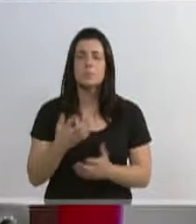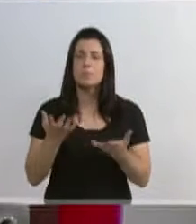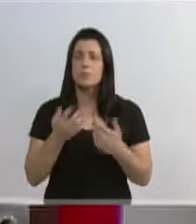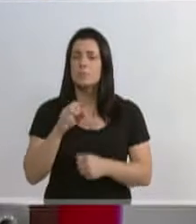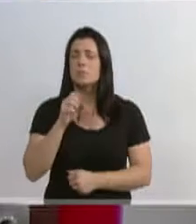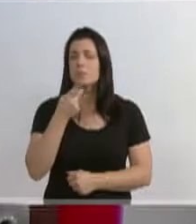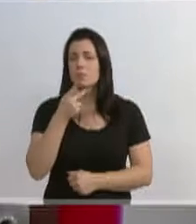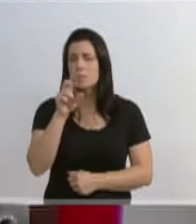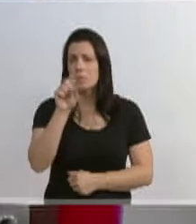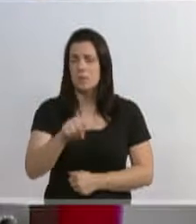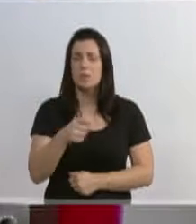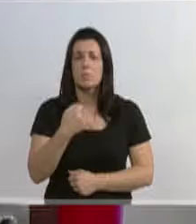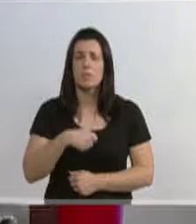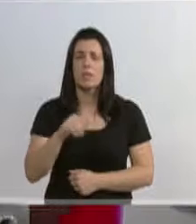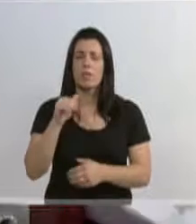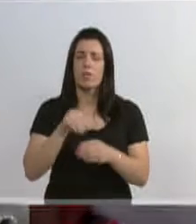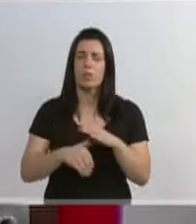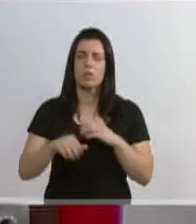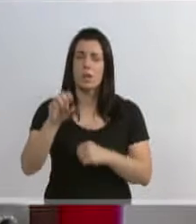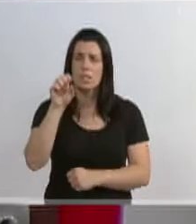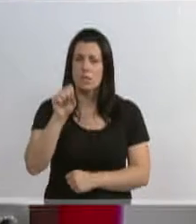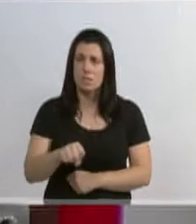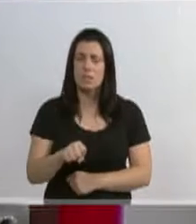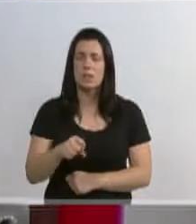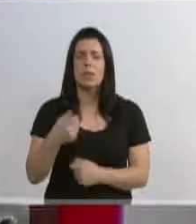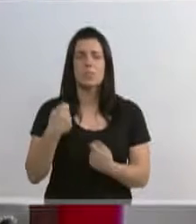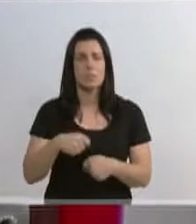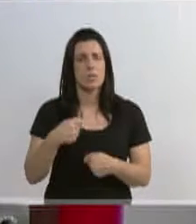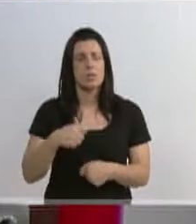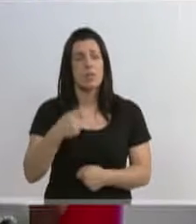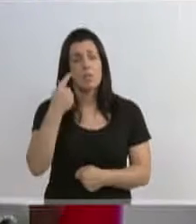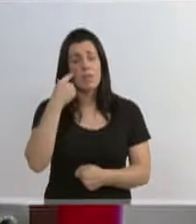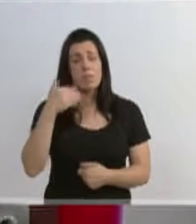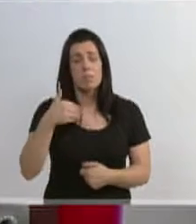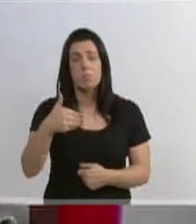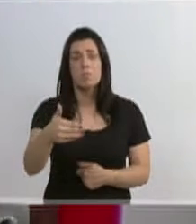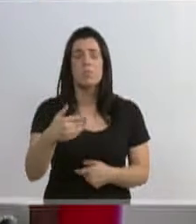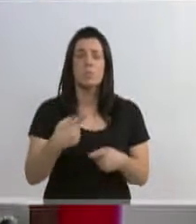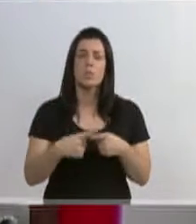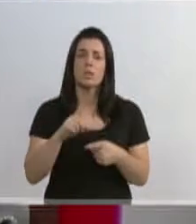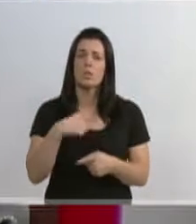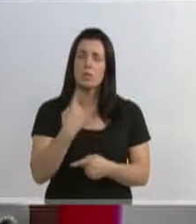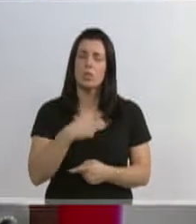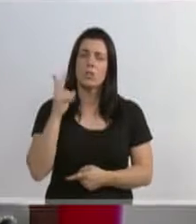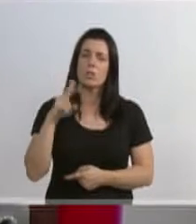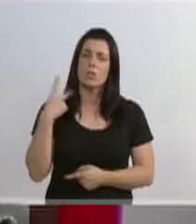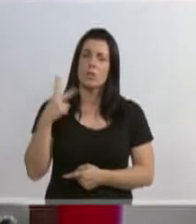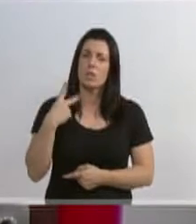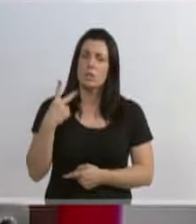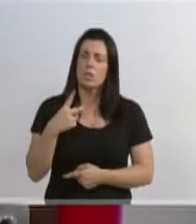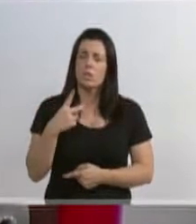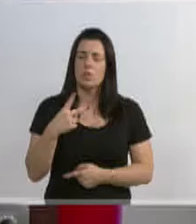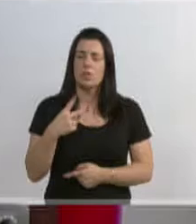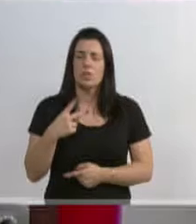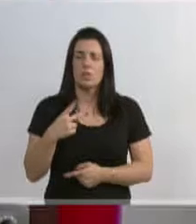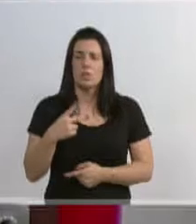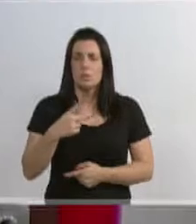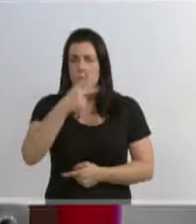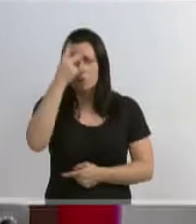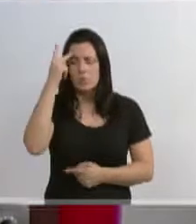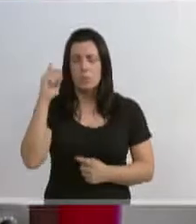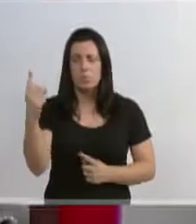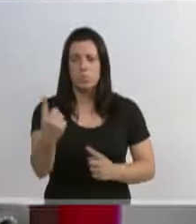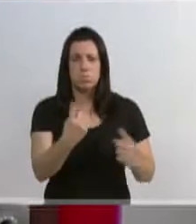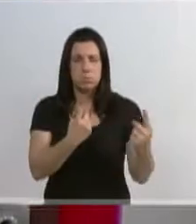sim que votar favorável para ser revisto isso daqui, até porque para que nós, vereadores, não ficamos servindo de chacotes, procurando o Alerta